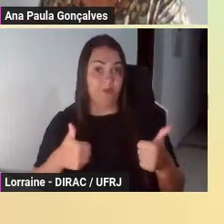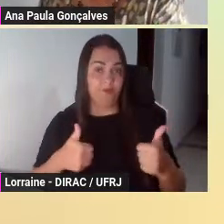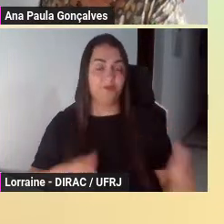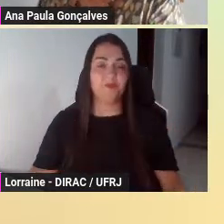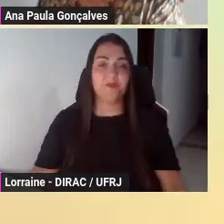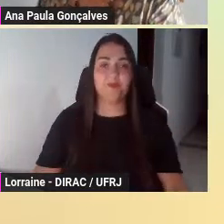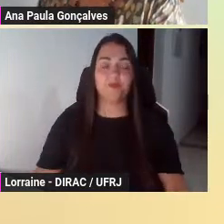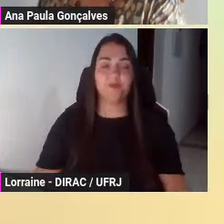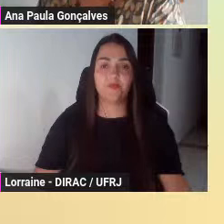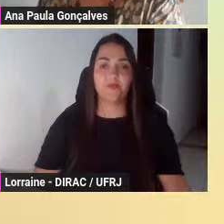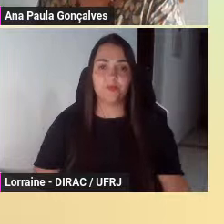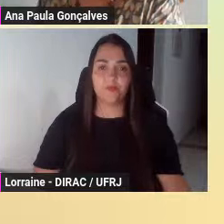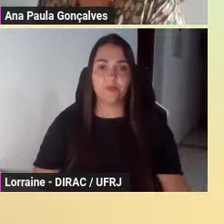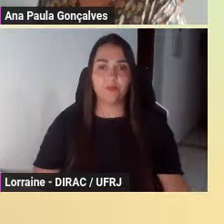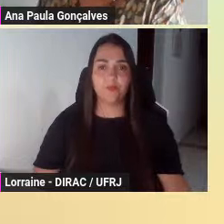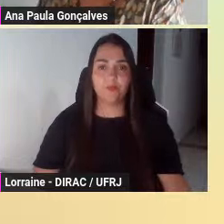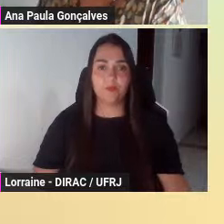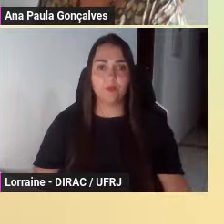avançar, por favor.